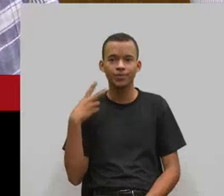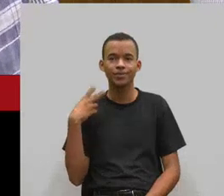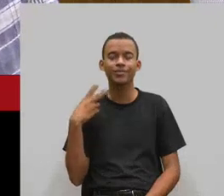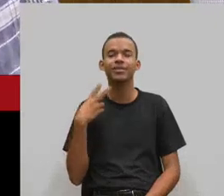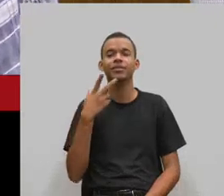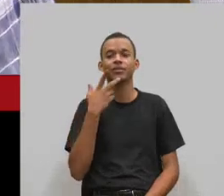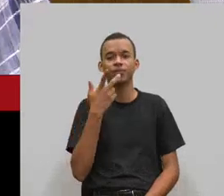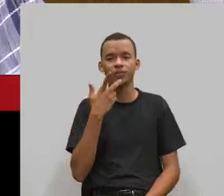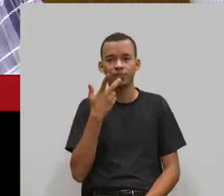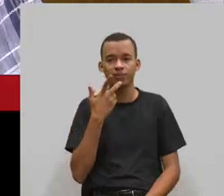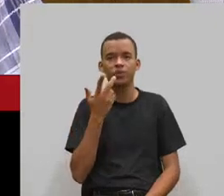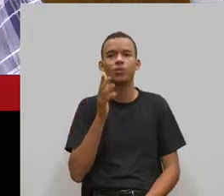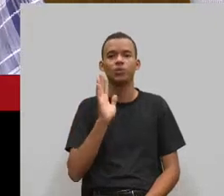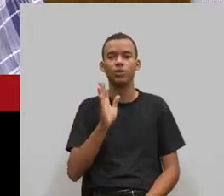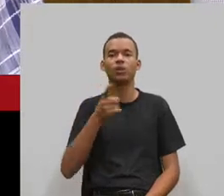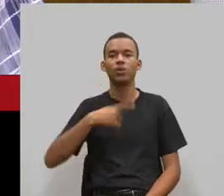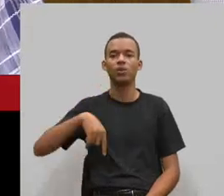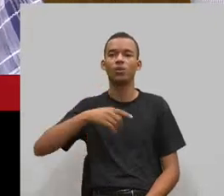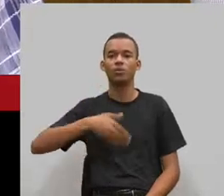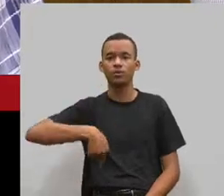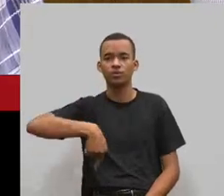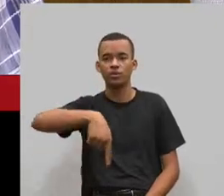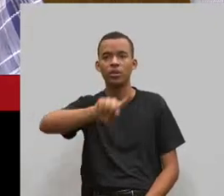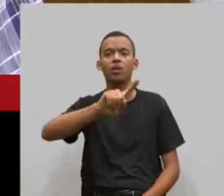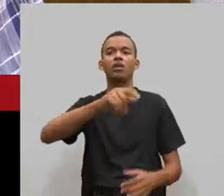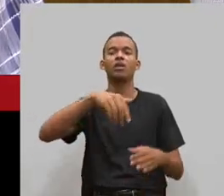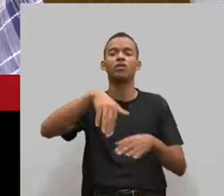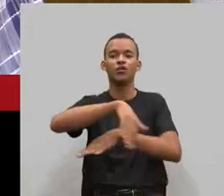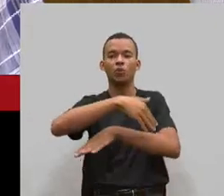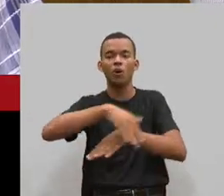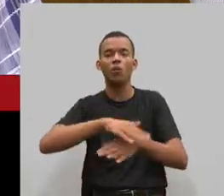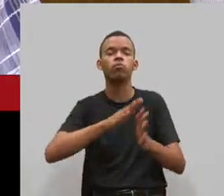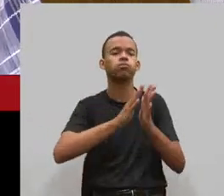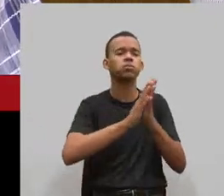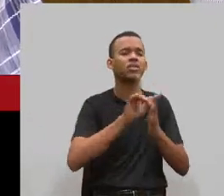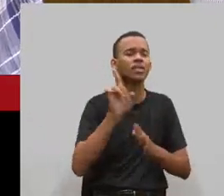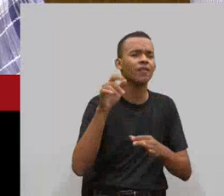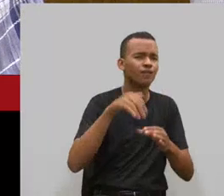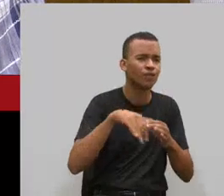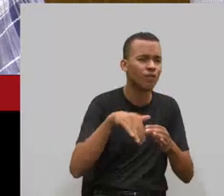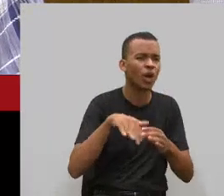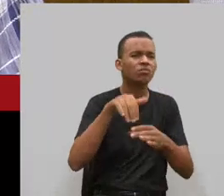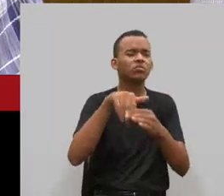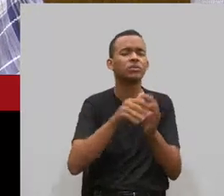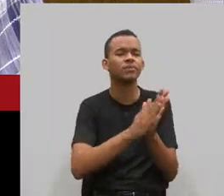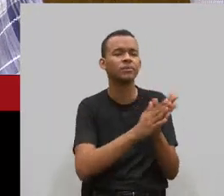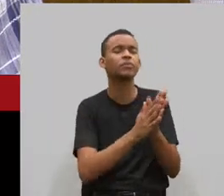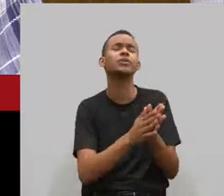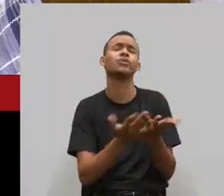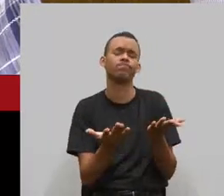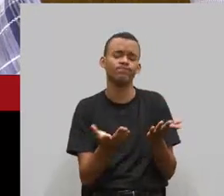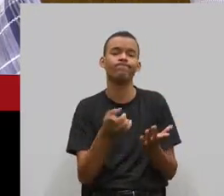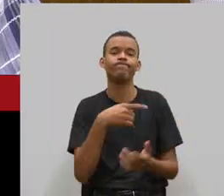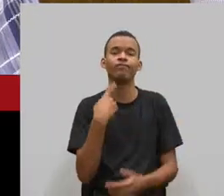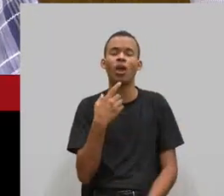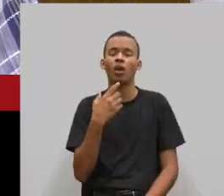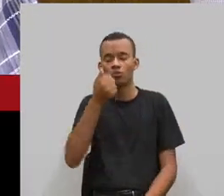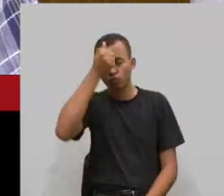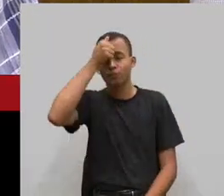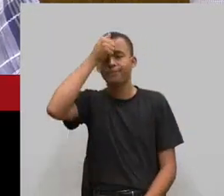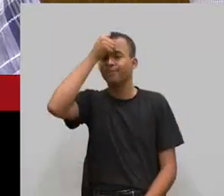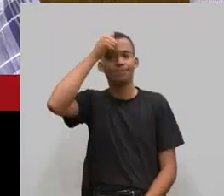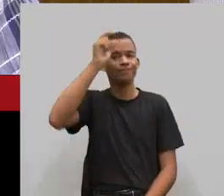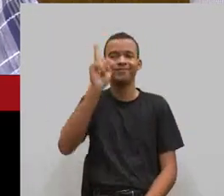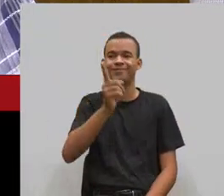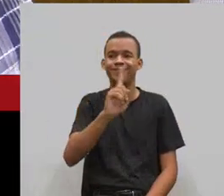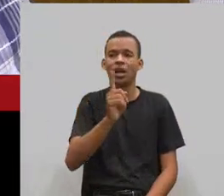um que tá aqui ter ido pra rua e pedir Voto para você que a gente tá vendo frutos e esses frutos eu tenho certeza que você não